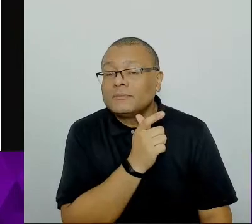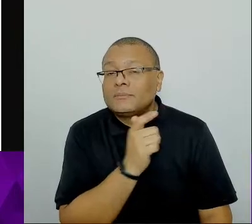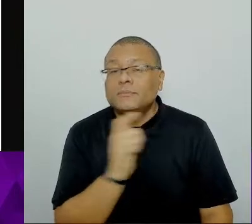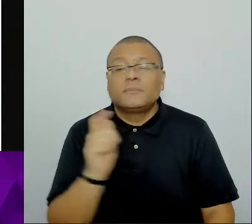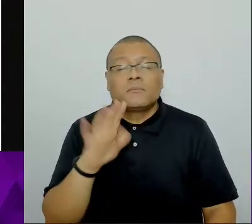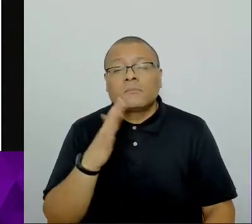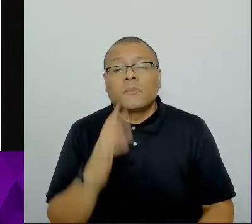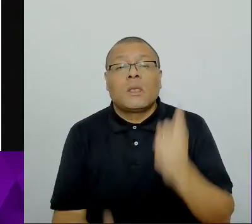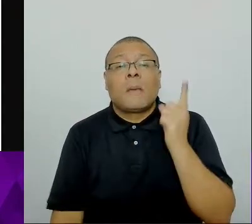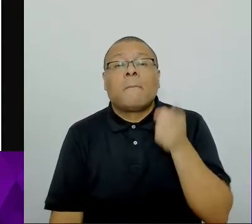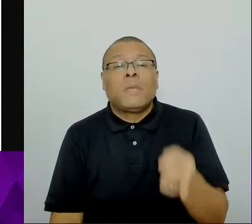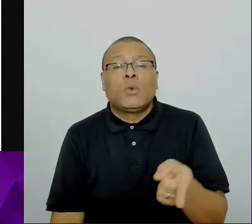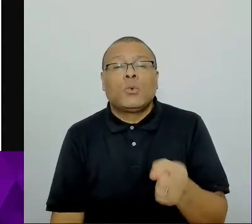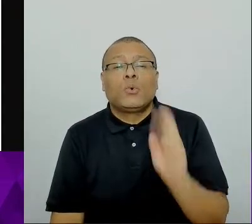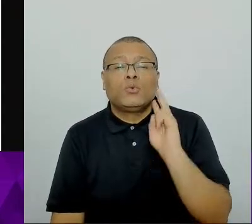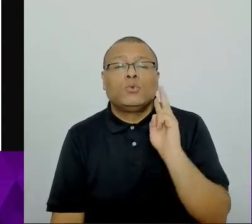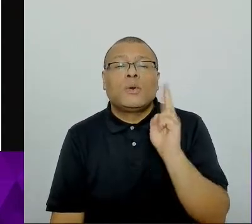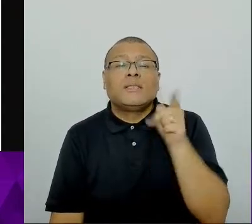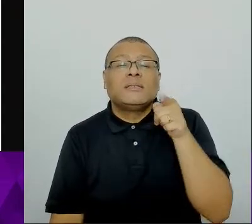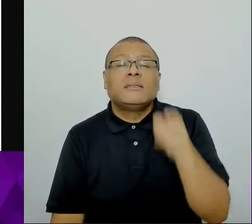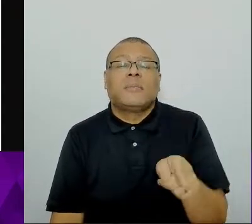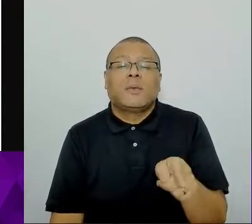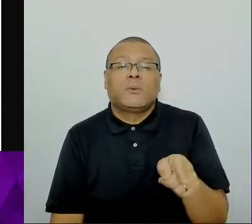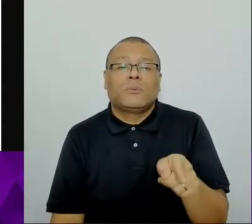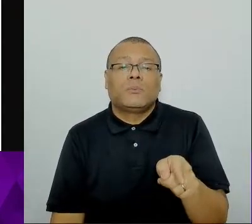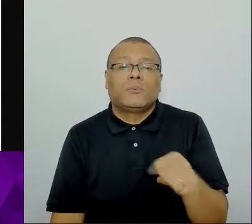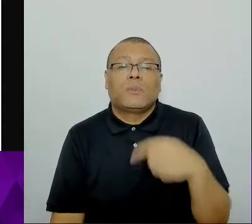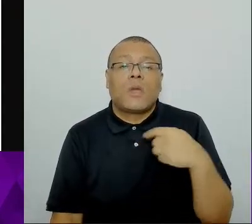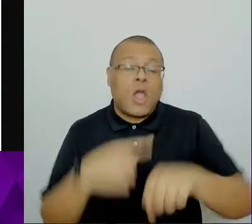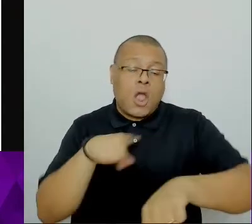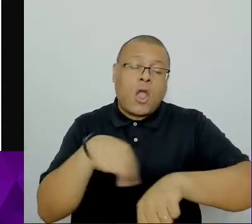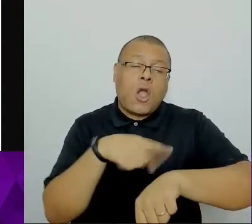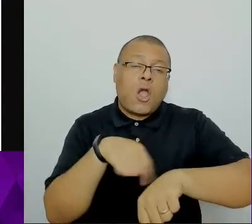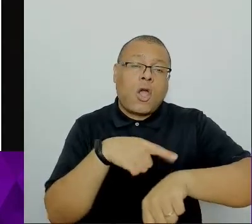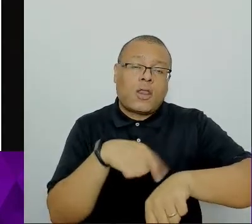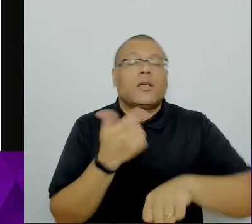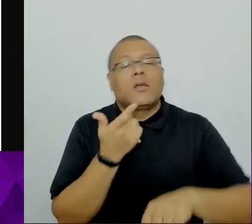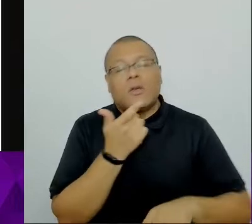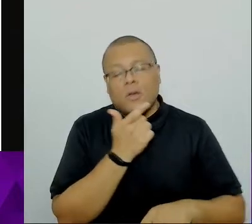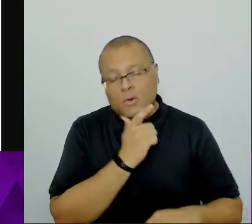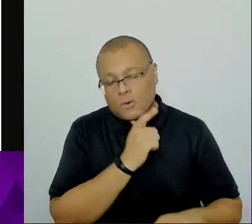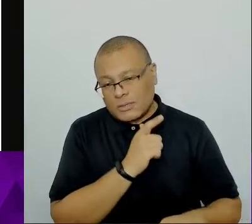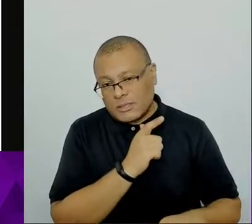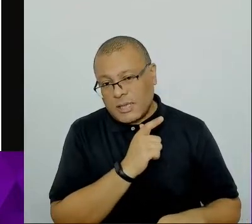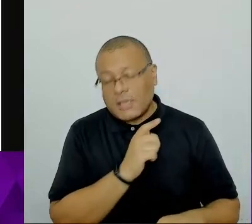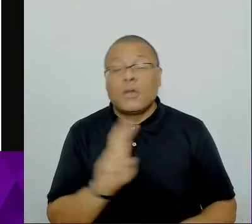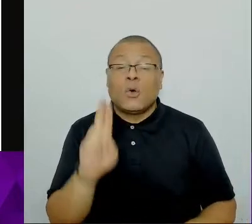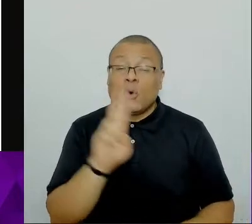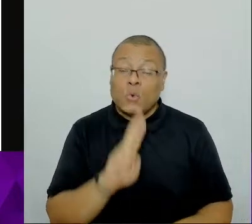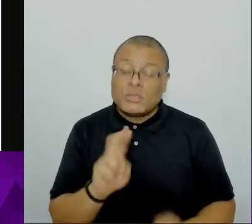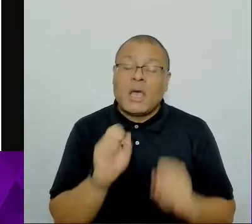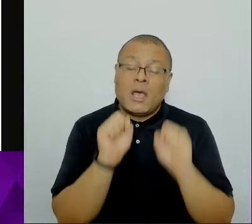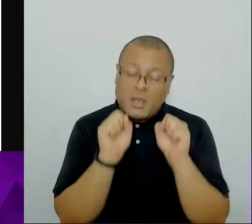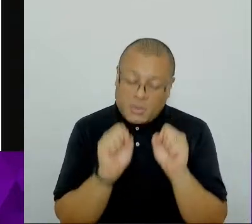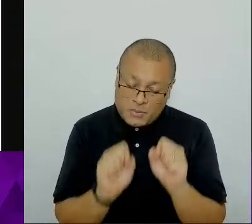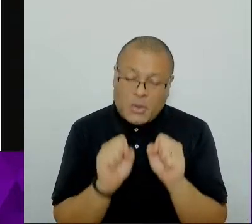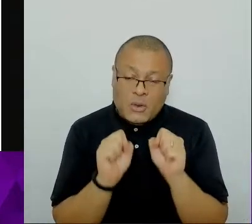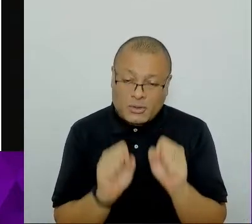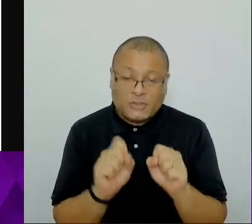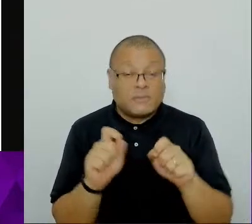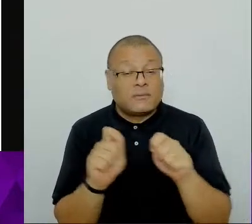de 1.000 horas, 2.000 horas, a gente já começa, já pode